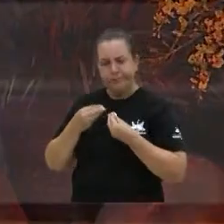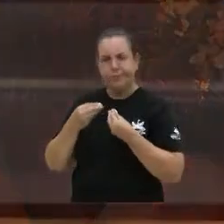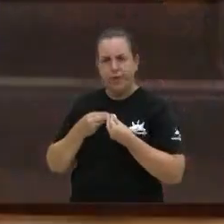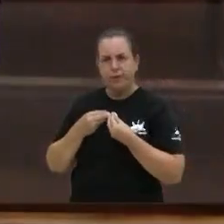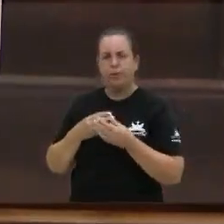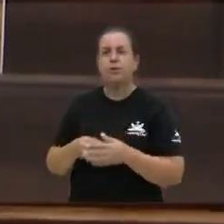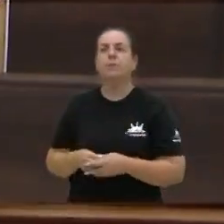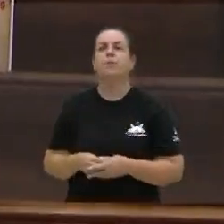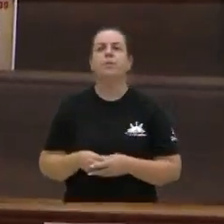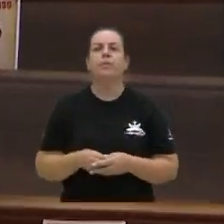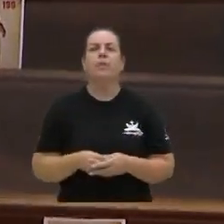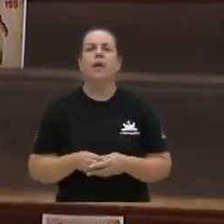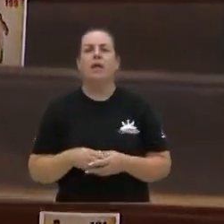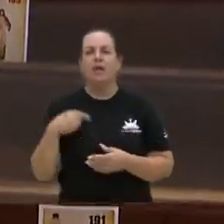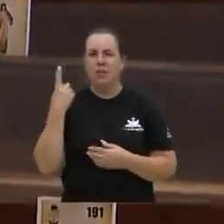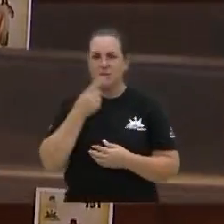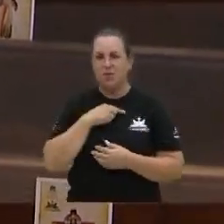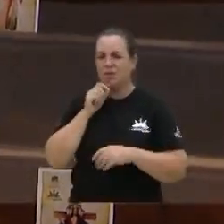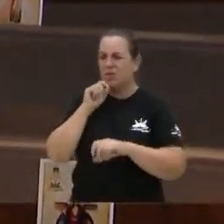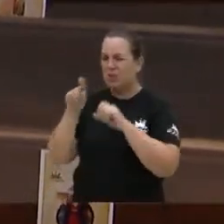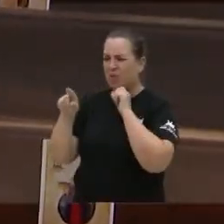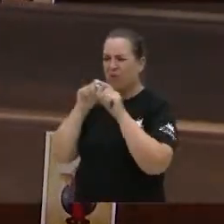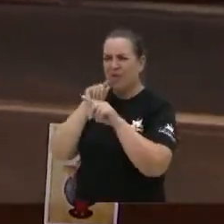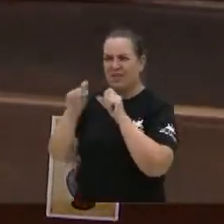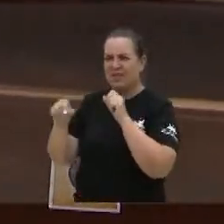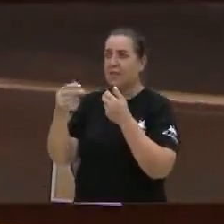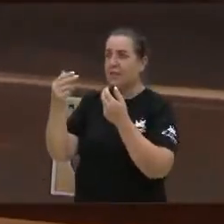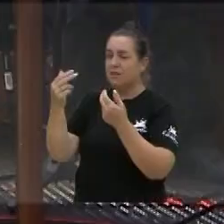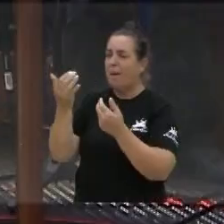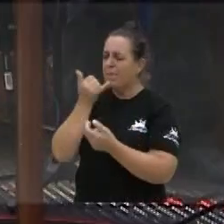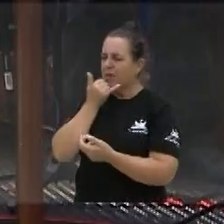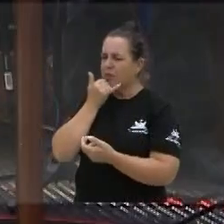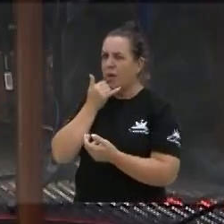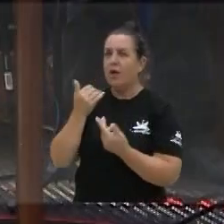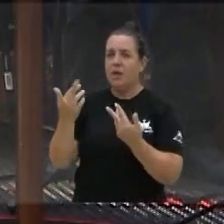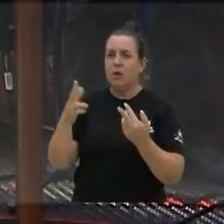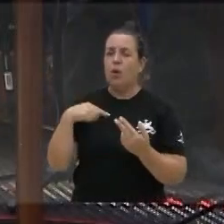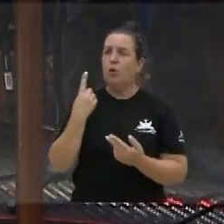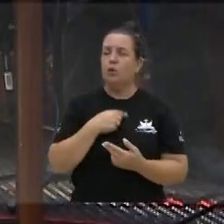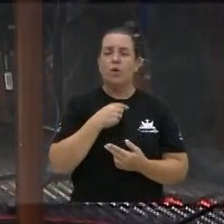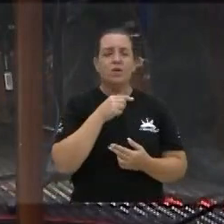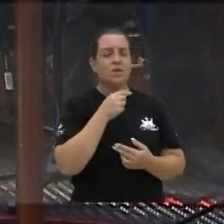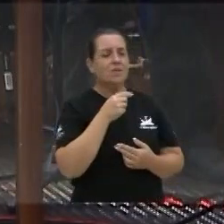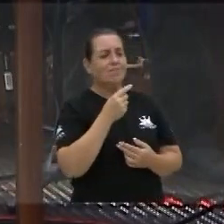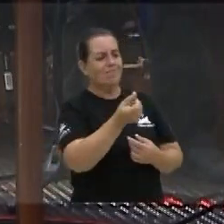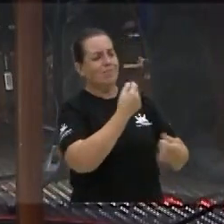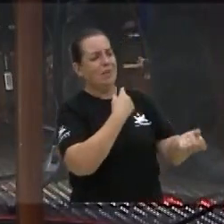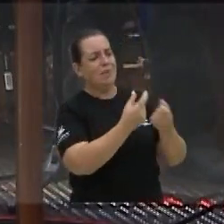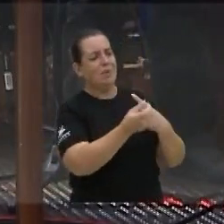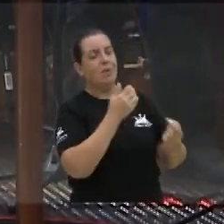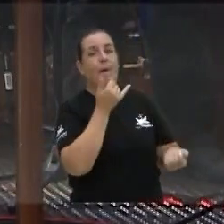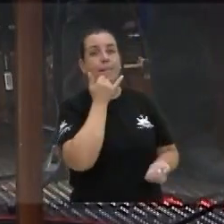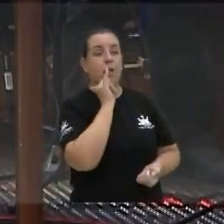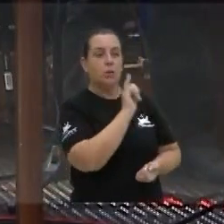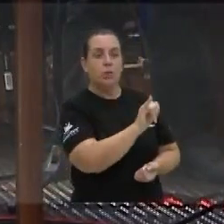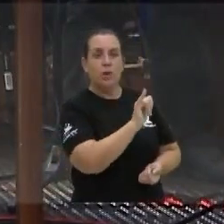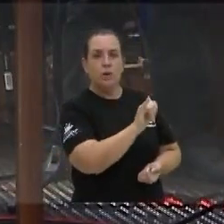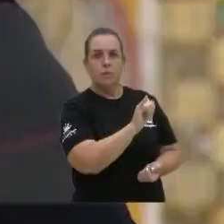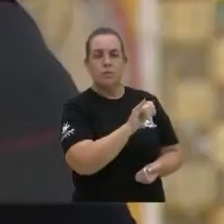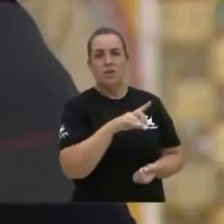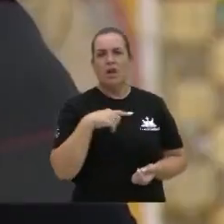dia nos dai hoje. Perdoai-nos as nossas ofensas, assim como nós perdoamos a quem nos